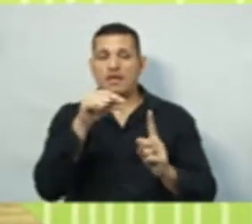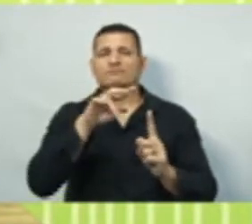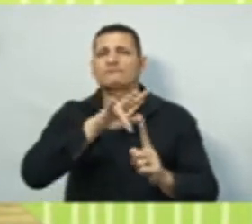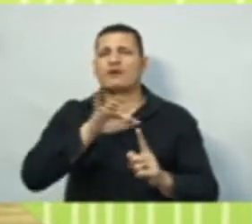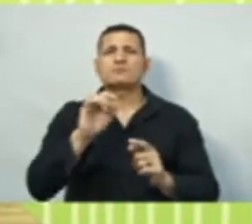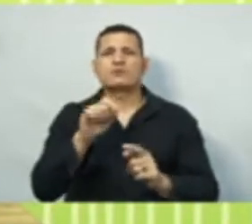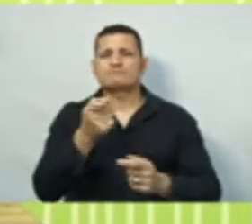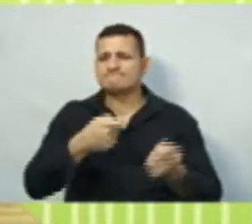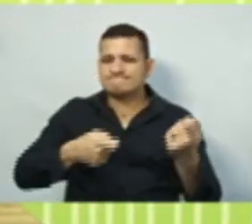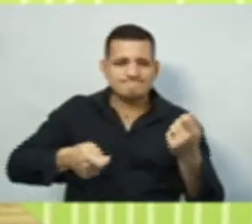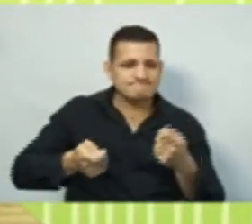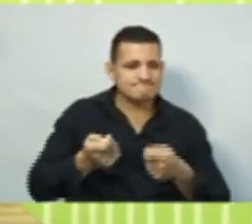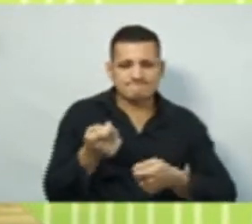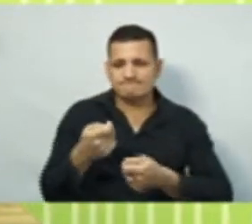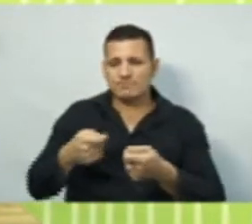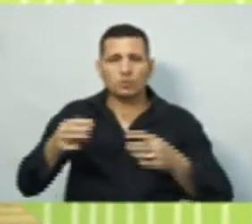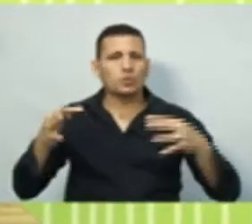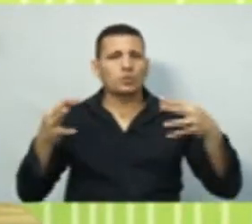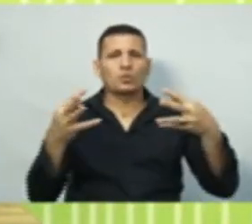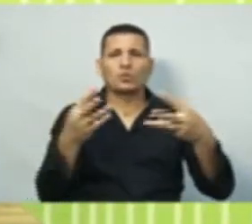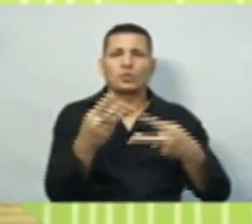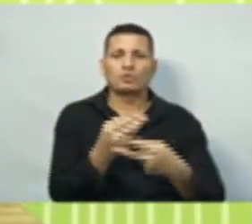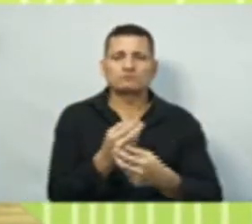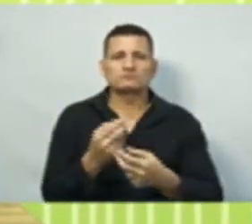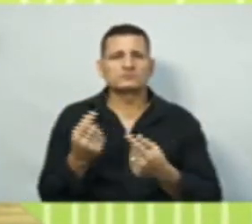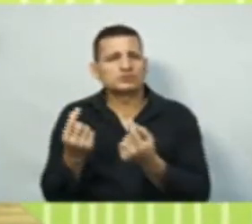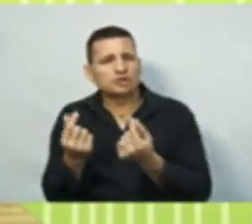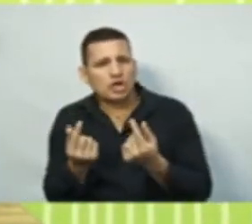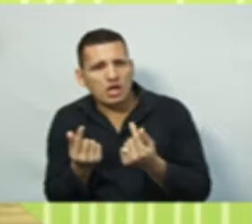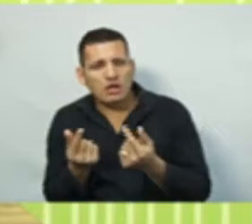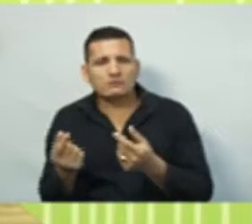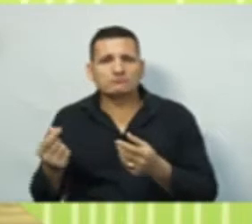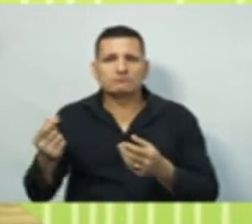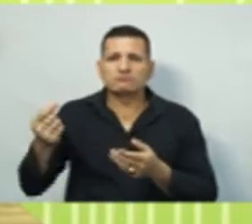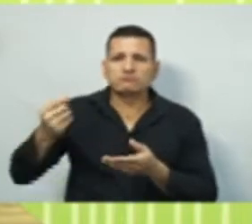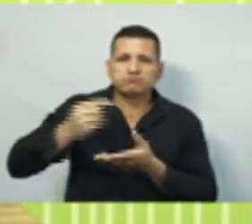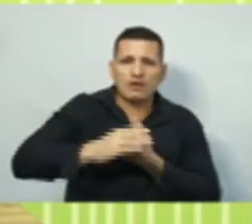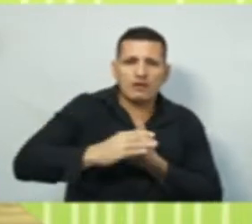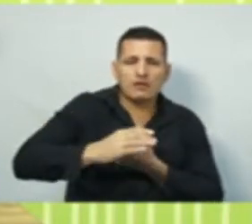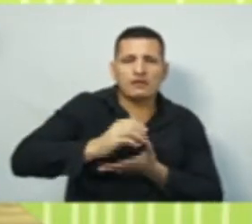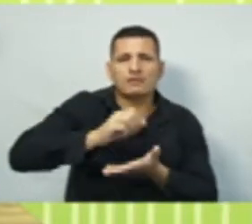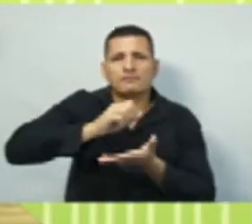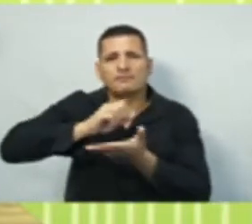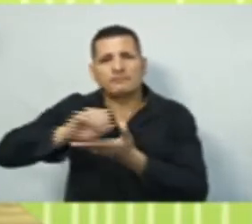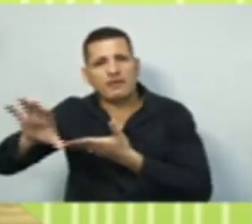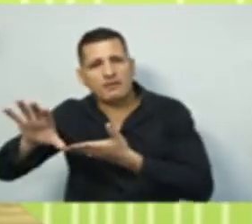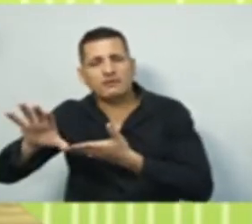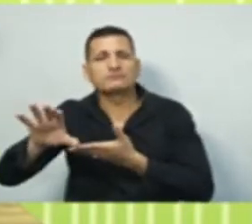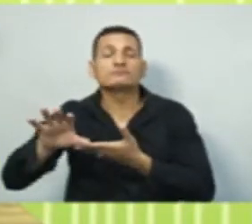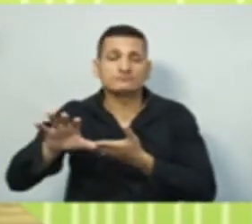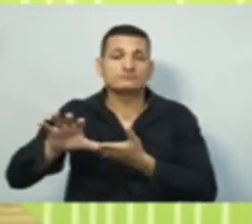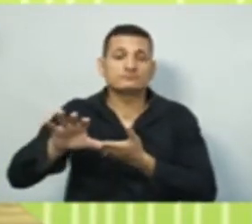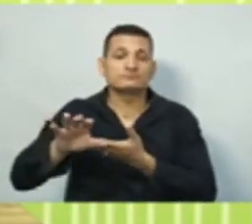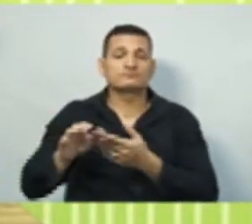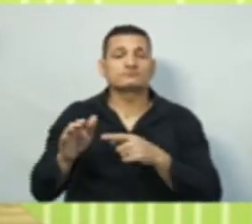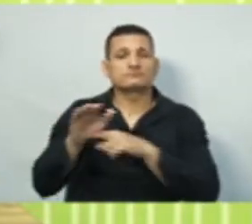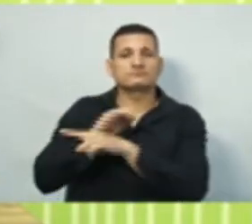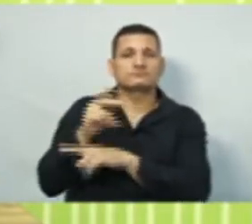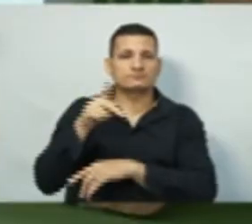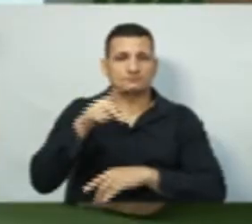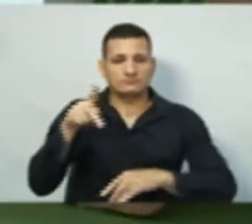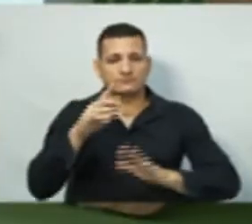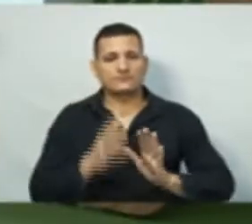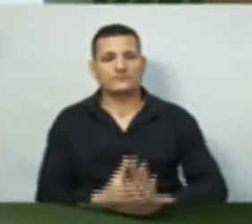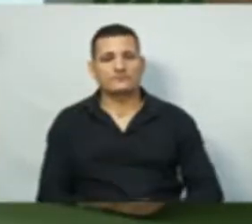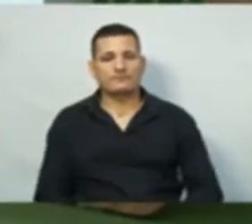tudo. Todos os valores que entram ou saem daquela cooperativa. Professor? A